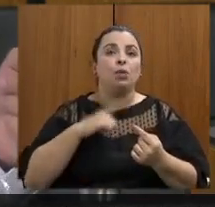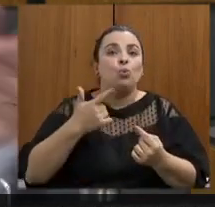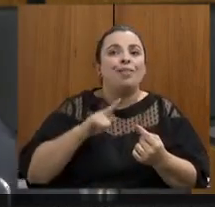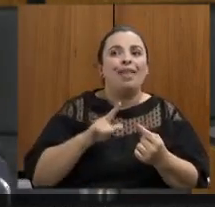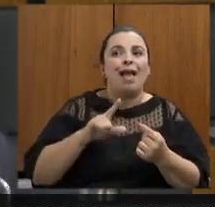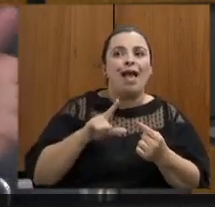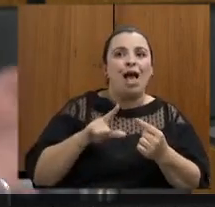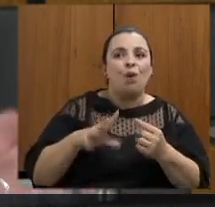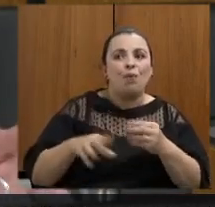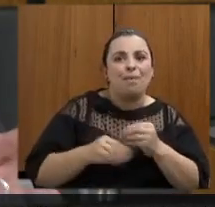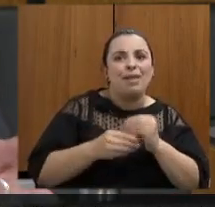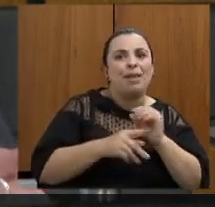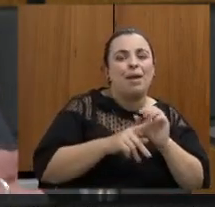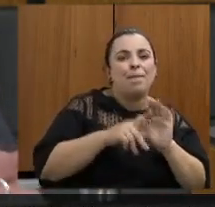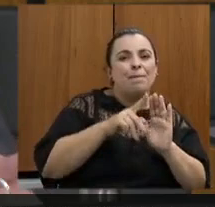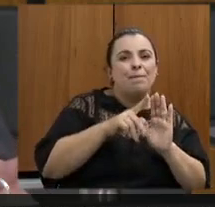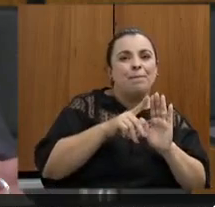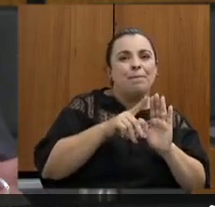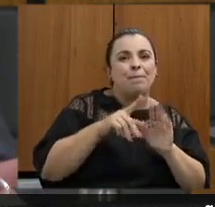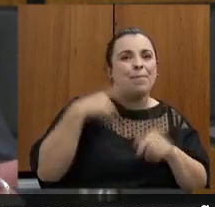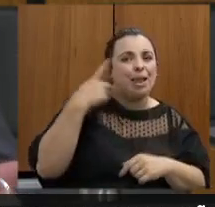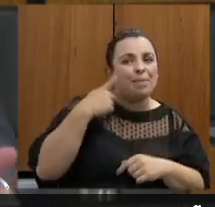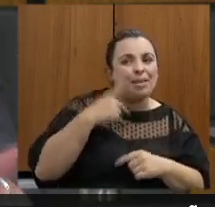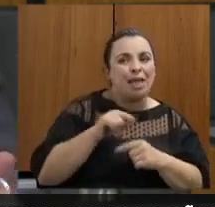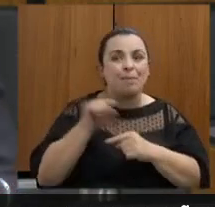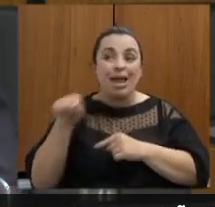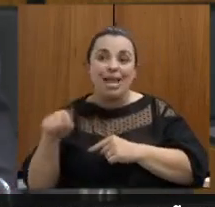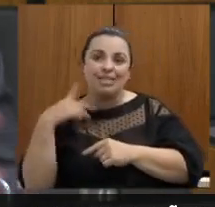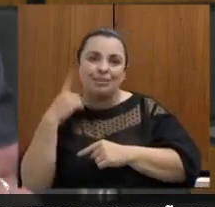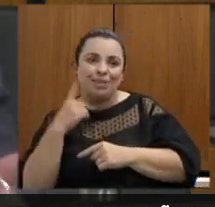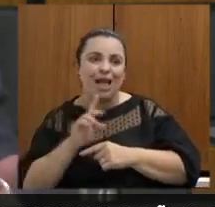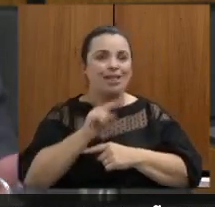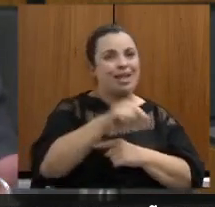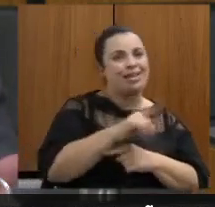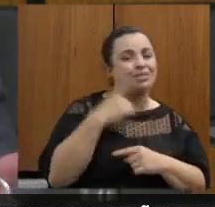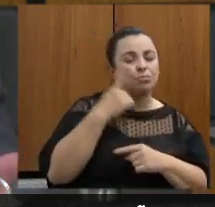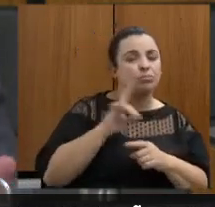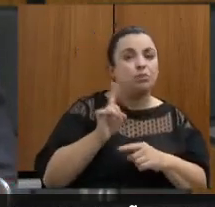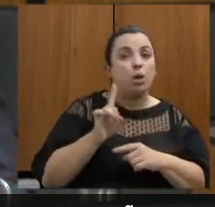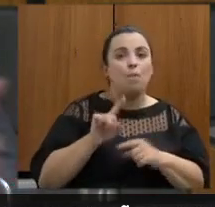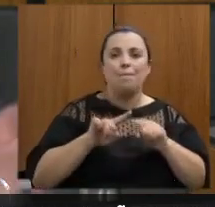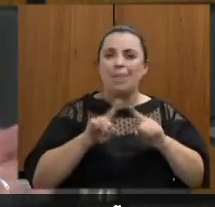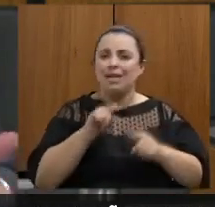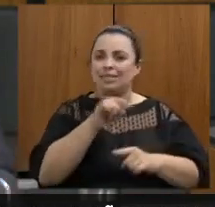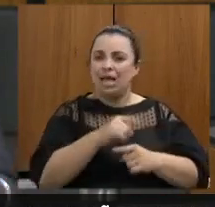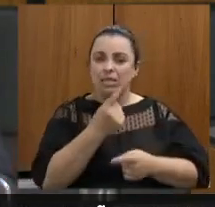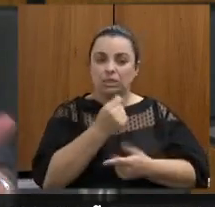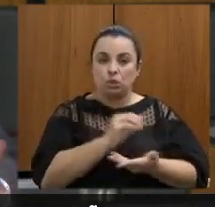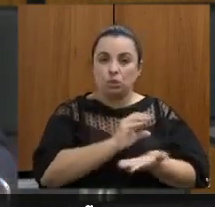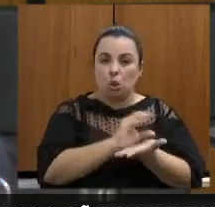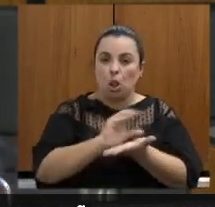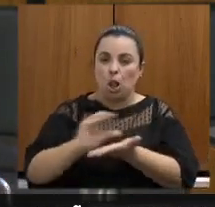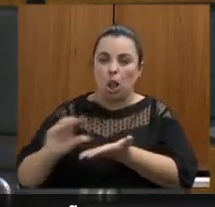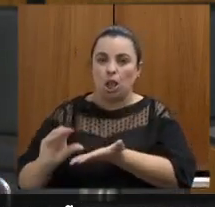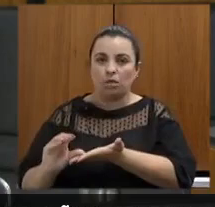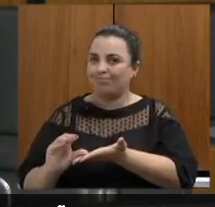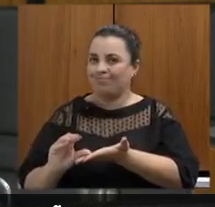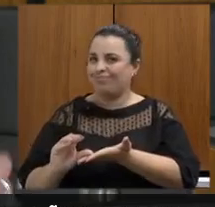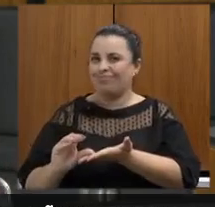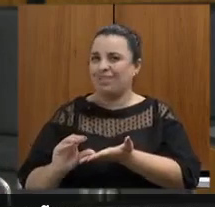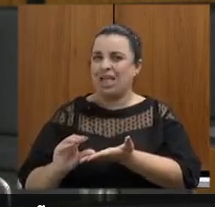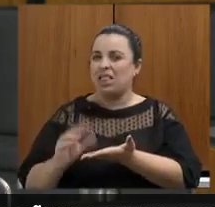agora nesse caso dessa distribuição dos recursos Me desculpe não ter transparência não foi um processo democrático